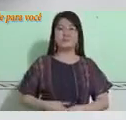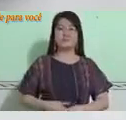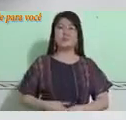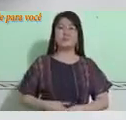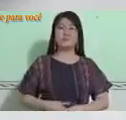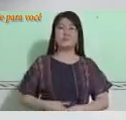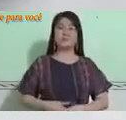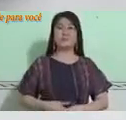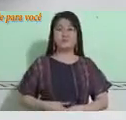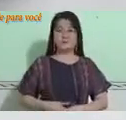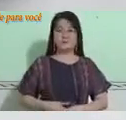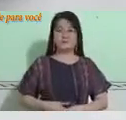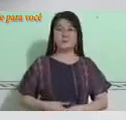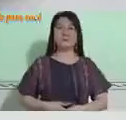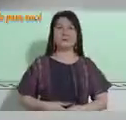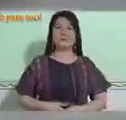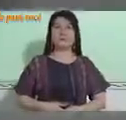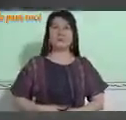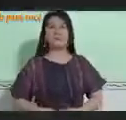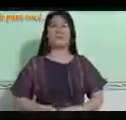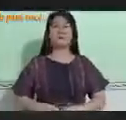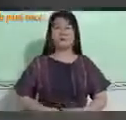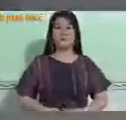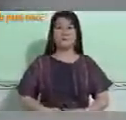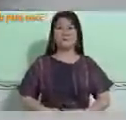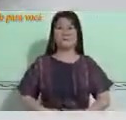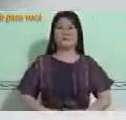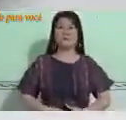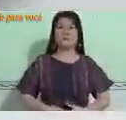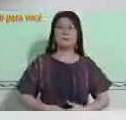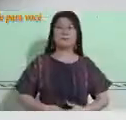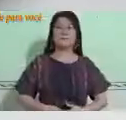OCONTSSOMAL, GUNS, antidepressivos, vírgula,